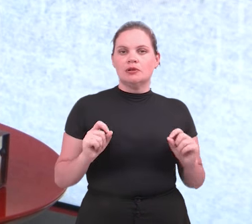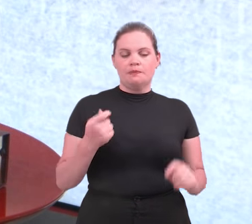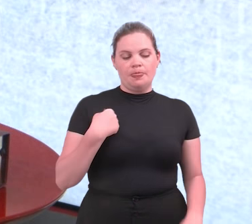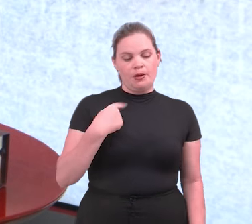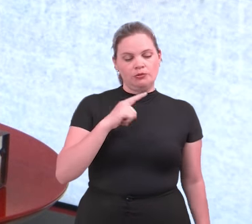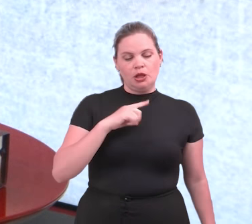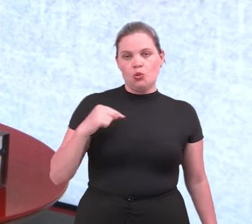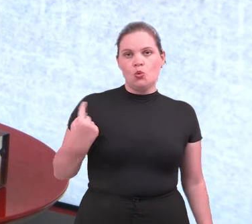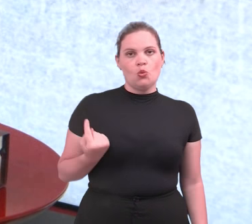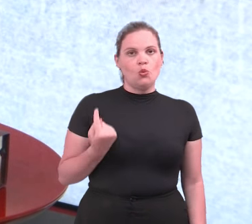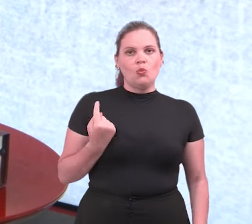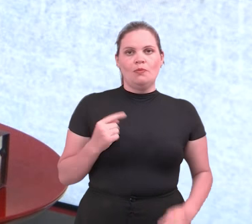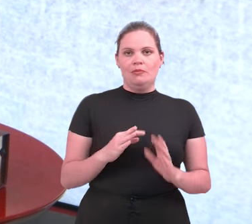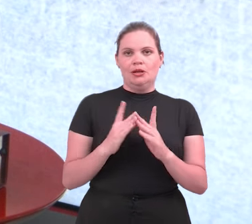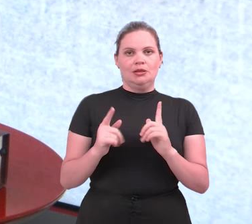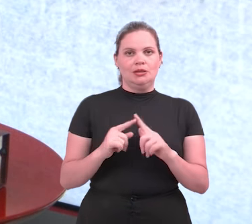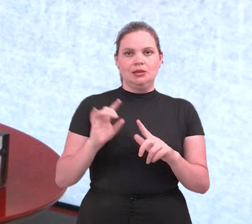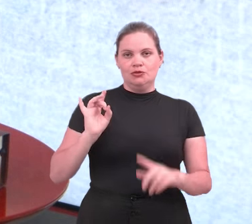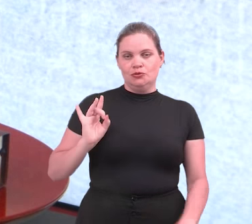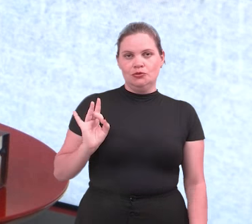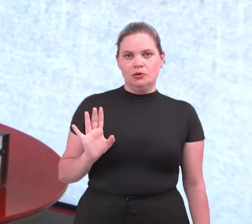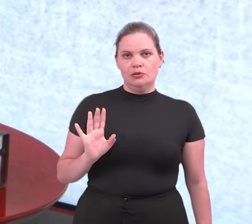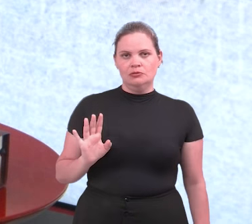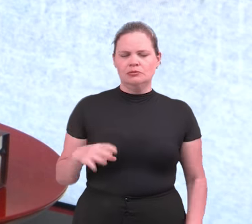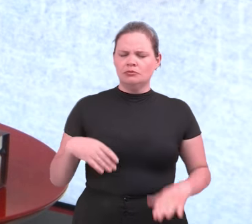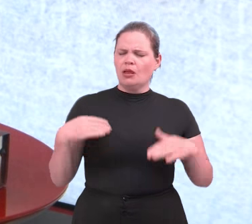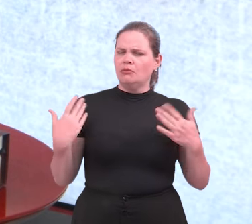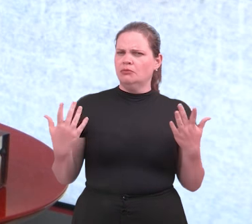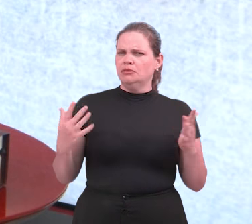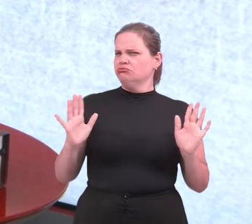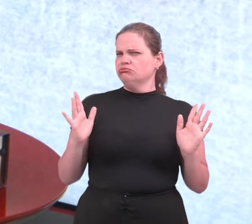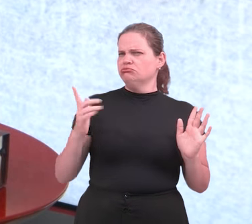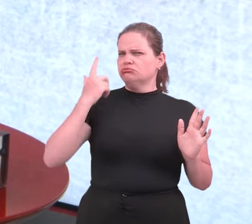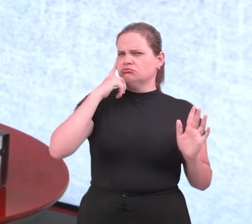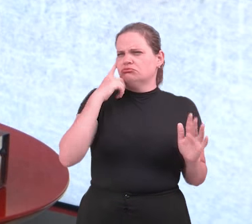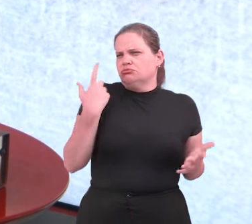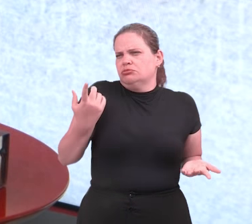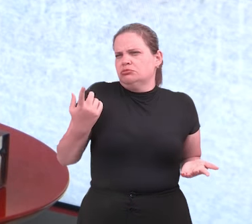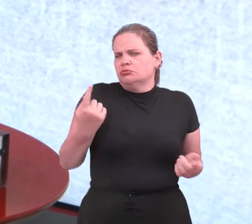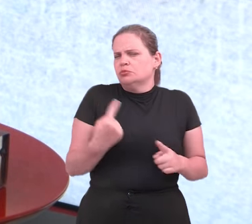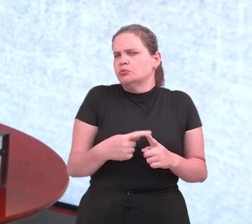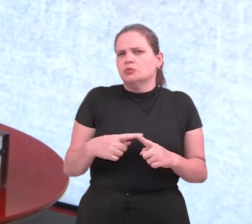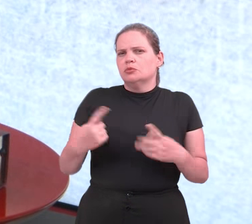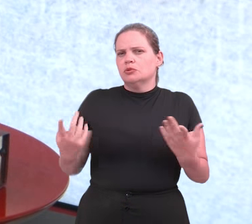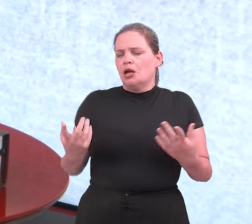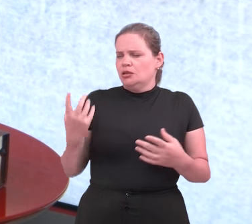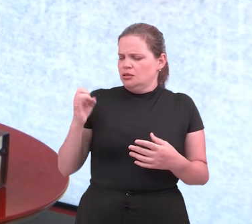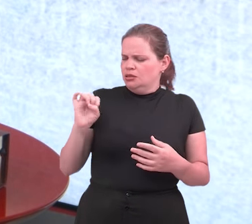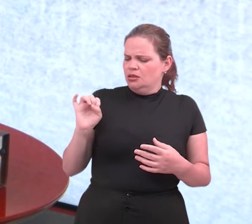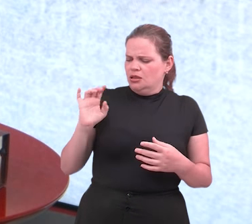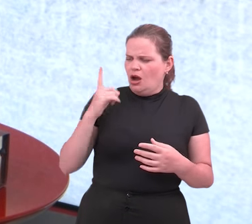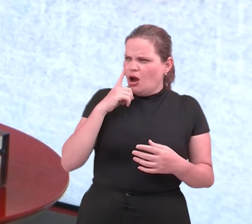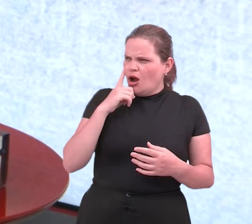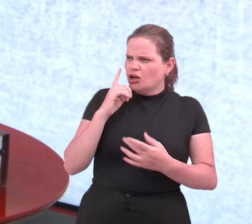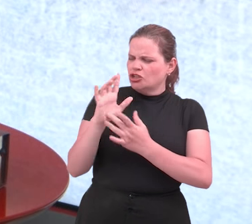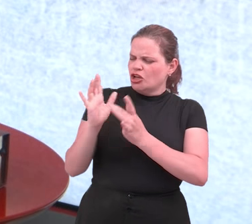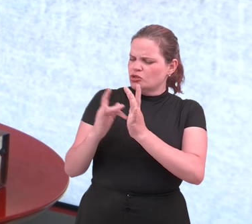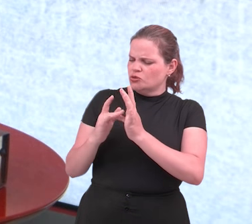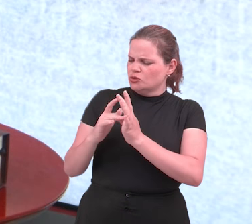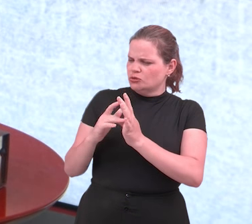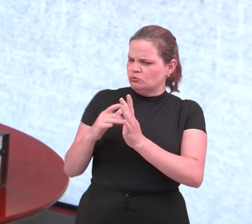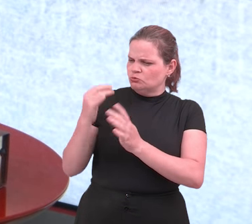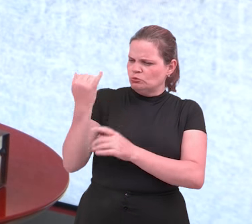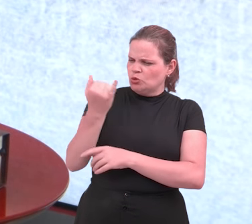apenas uma igreja. Mas ainda persiste a pergunta: por que então, se Jesus diz que possui apenas